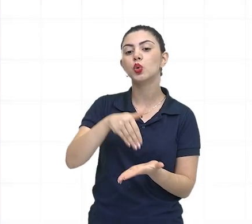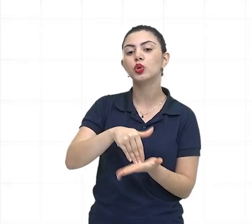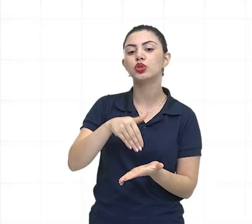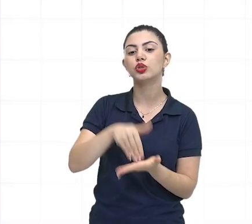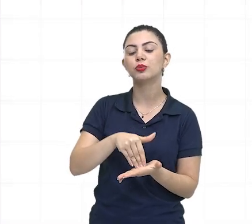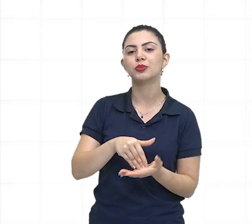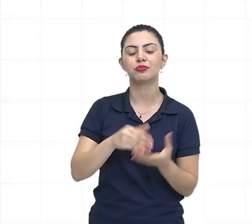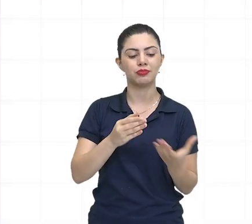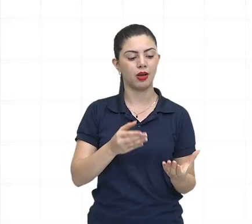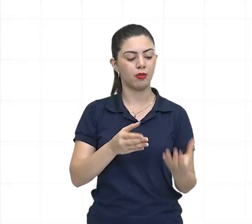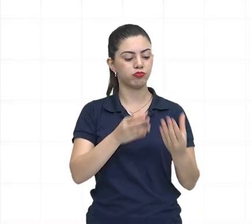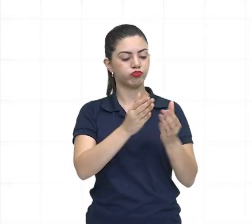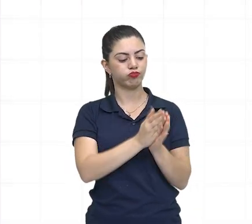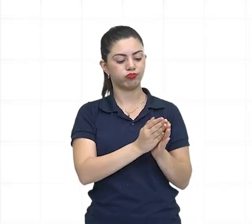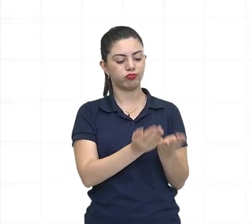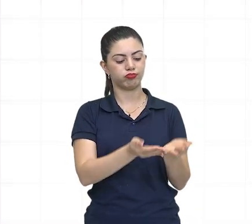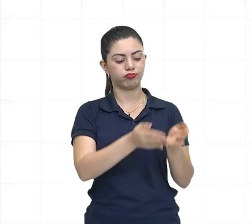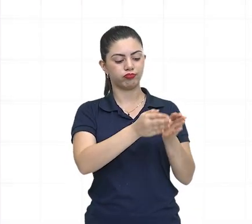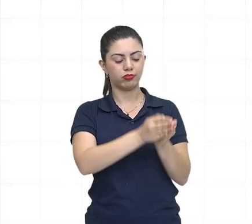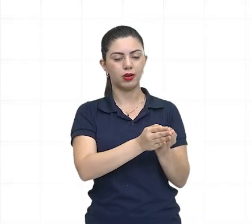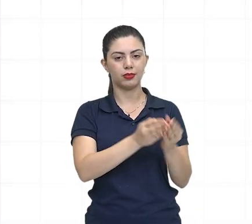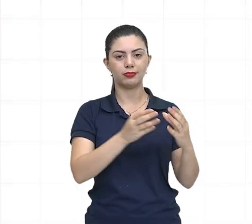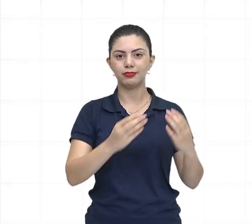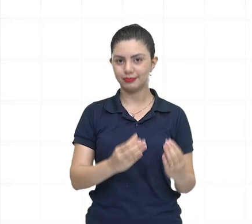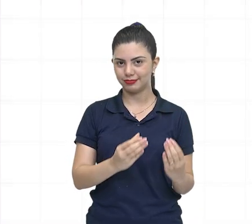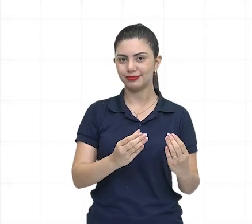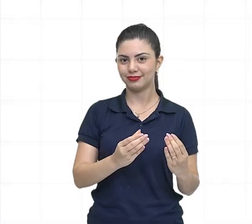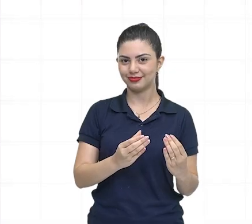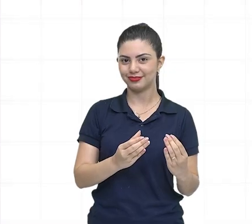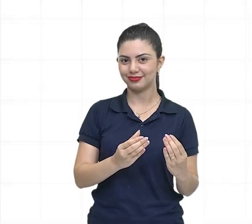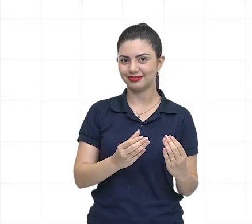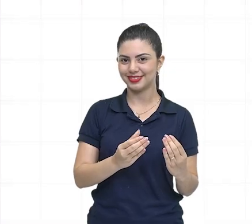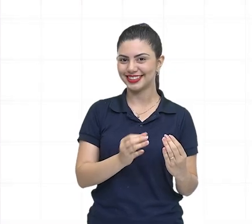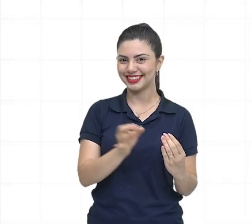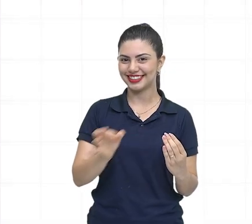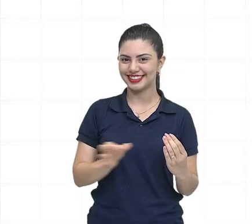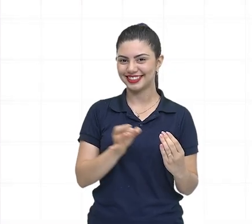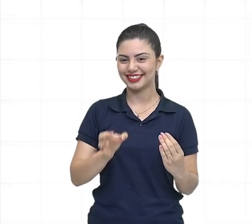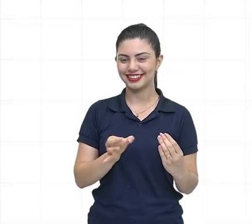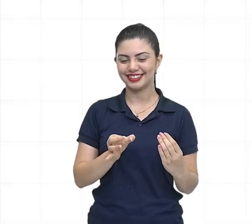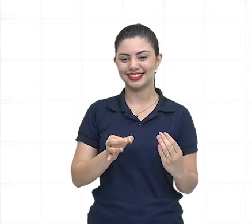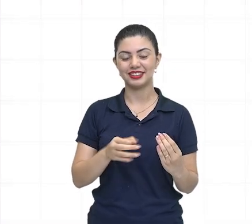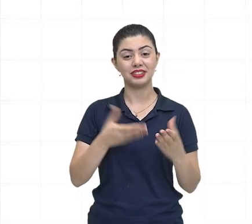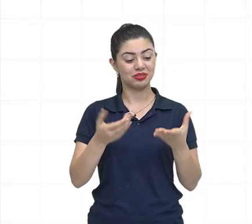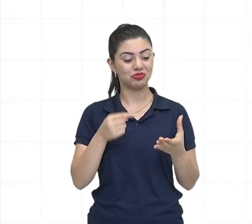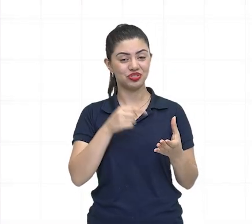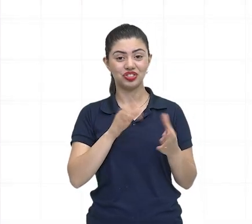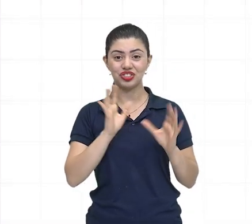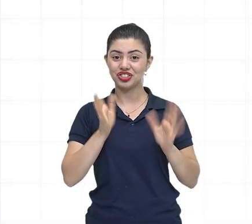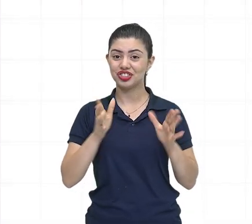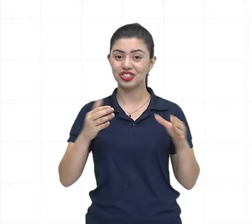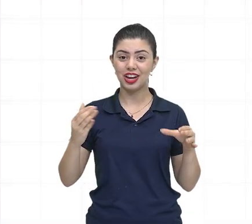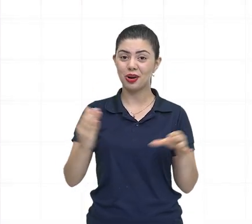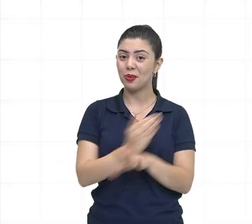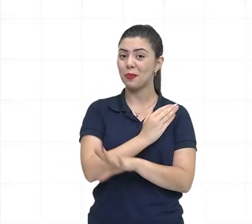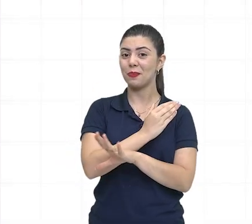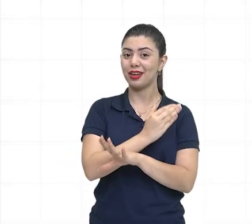último, fechar o sanduíche. O meu sanduíche foi